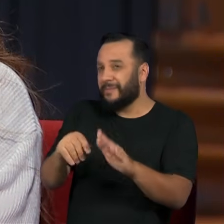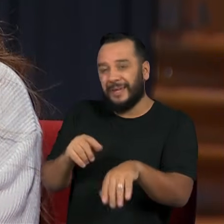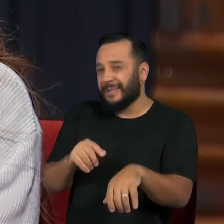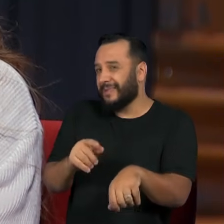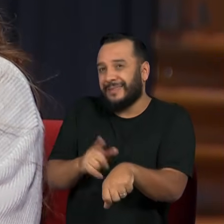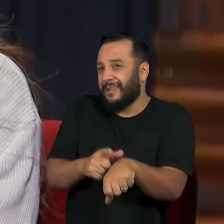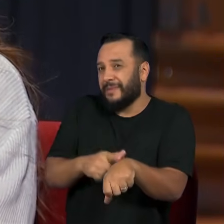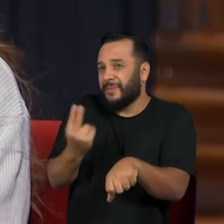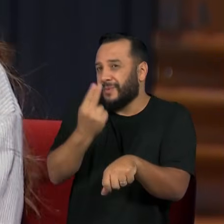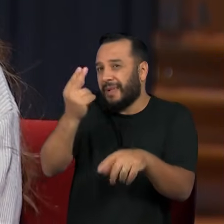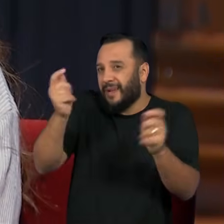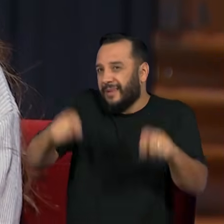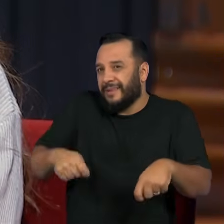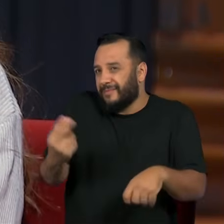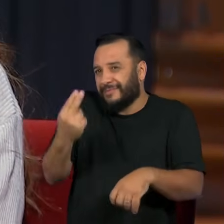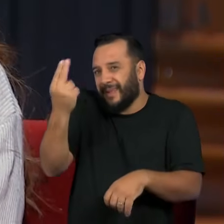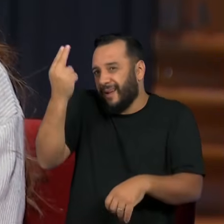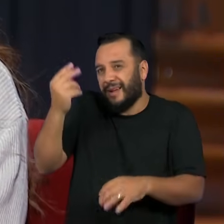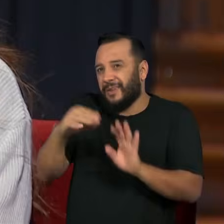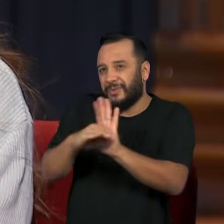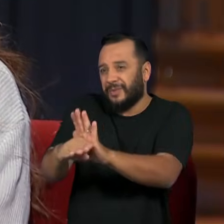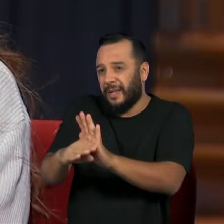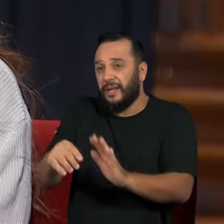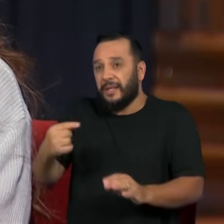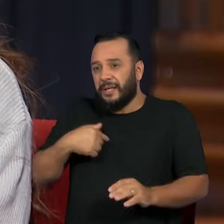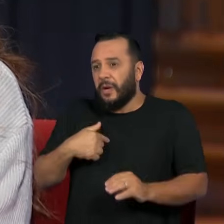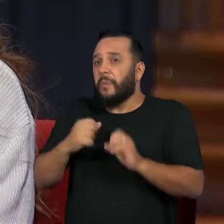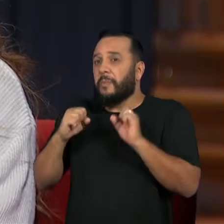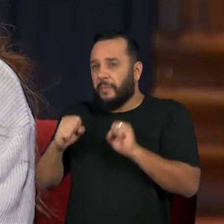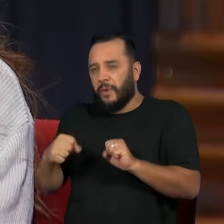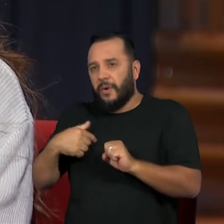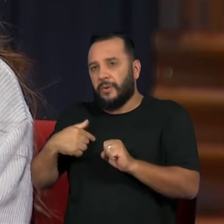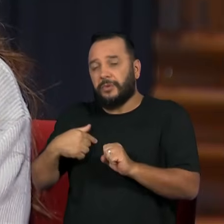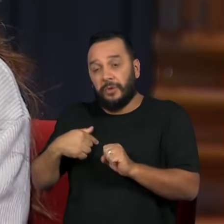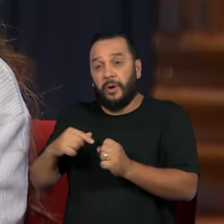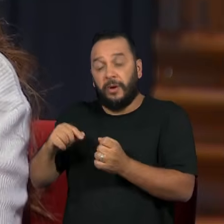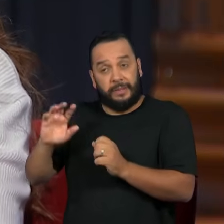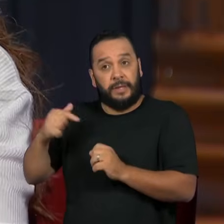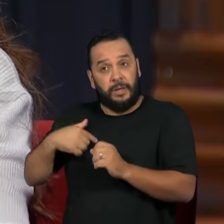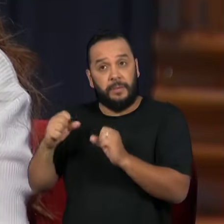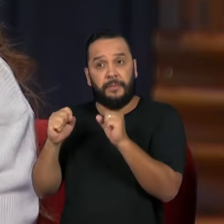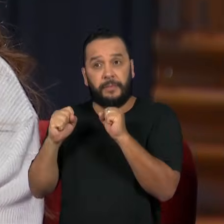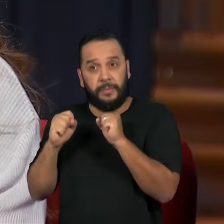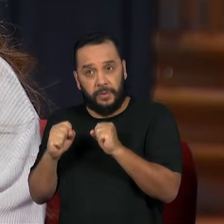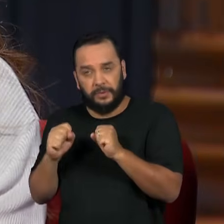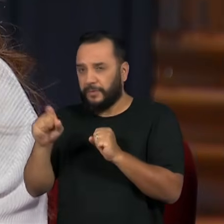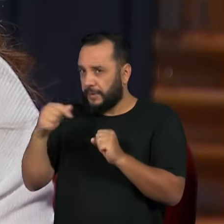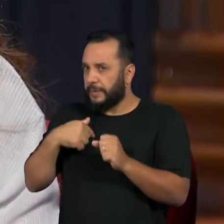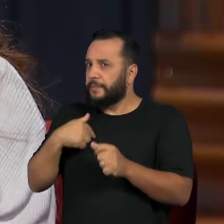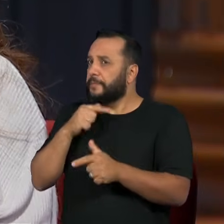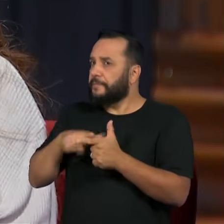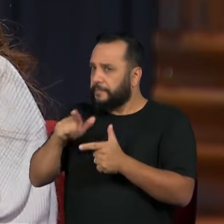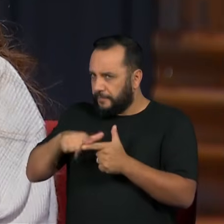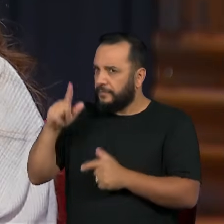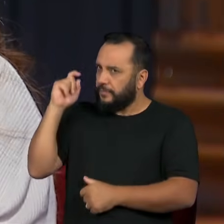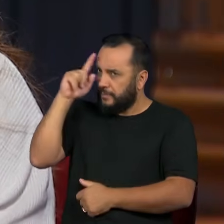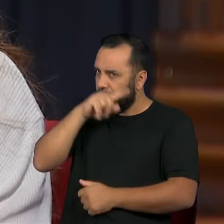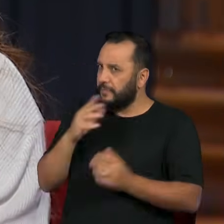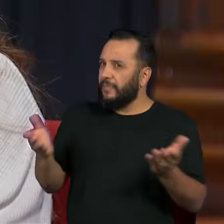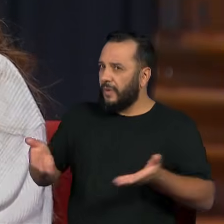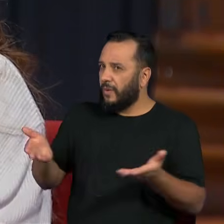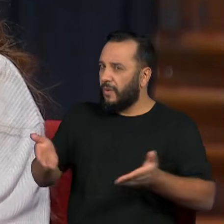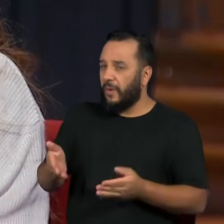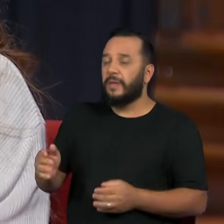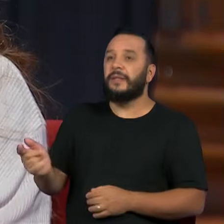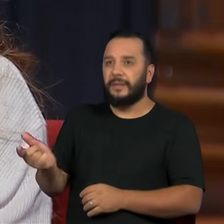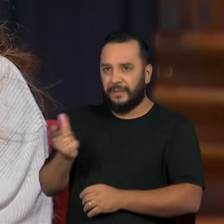posso olhar para a minha disponibilidade e te oferecer aquilo que eu posso. Então, eu falo assim, olha, você está passando por uma situação difícil agora? Eu